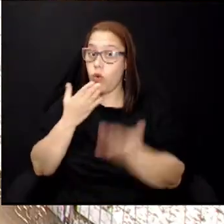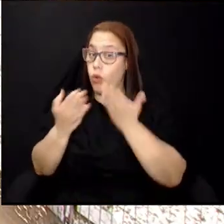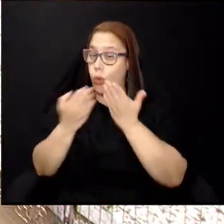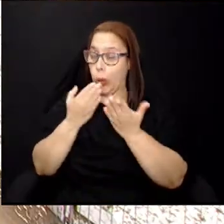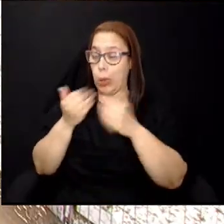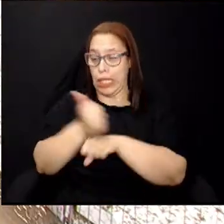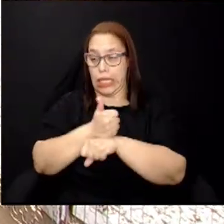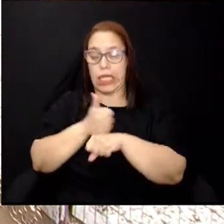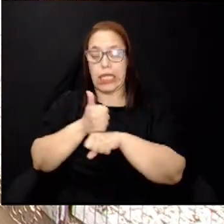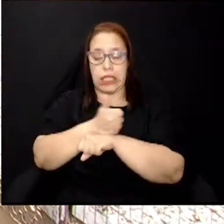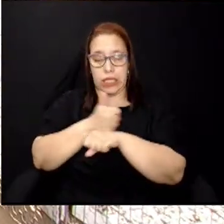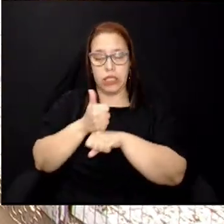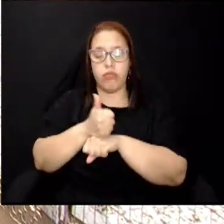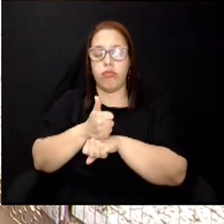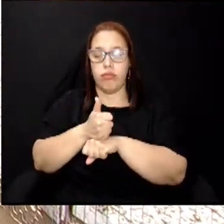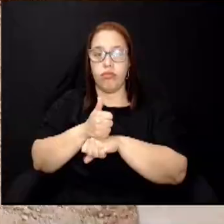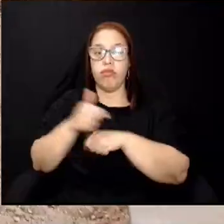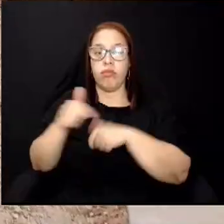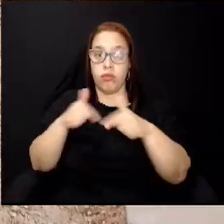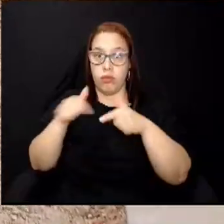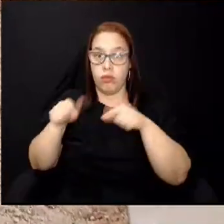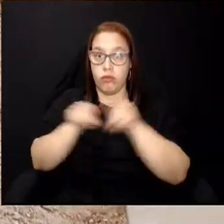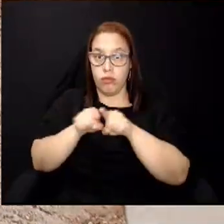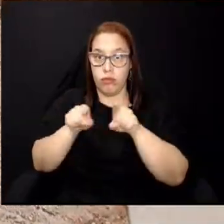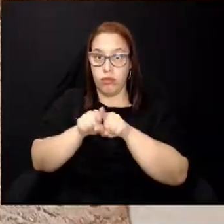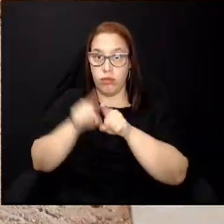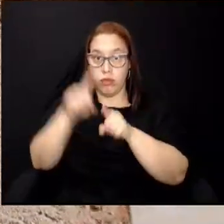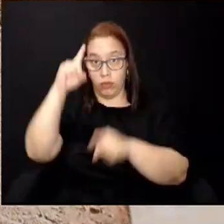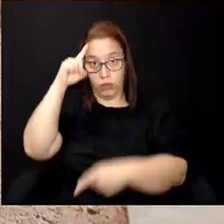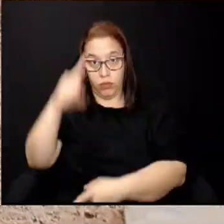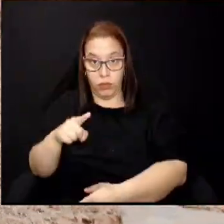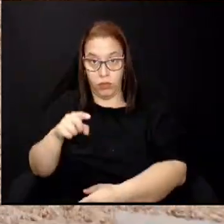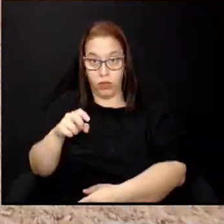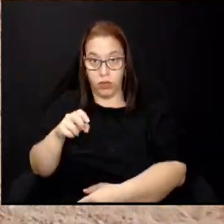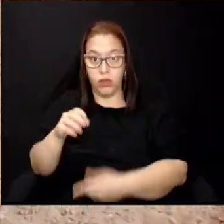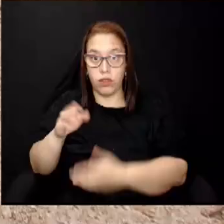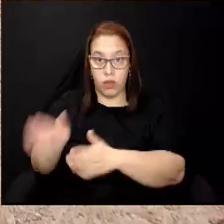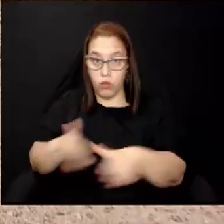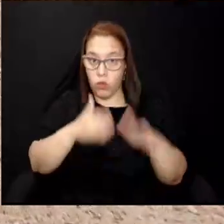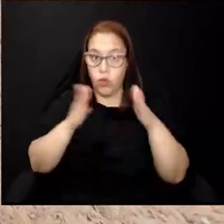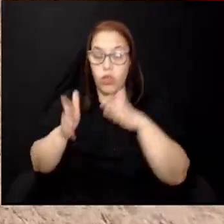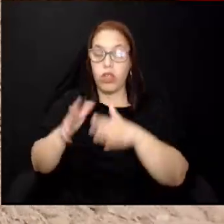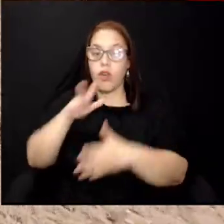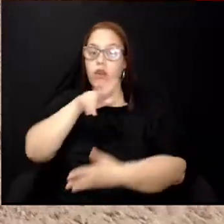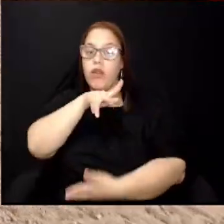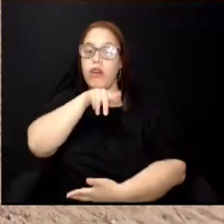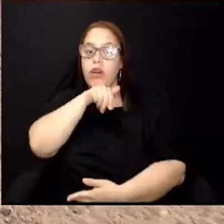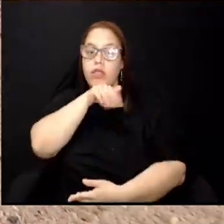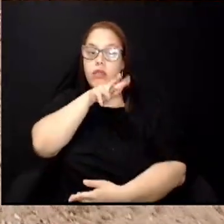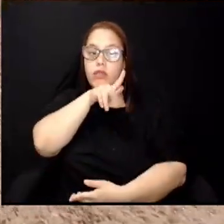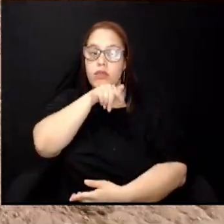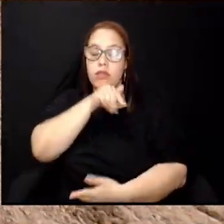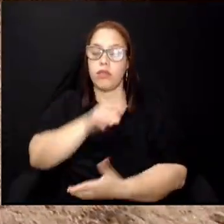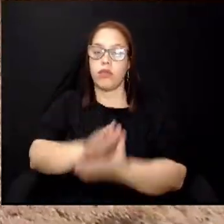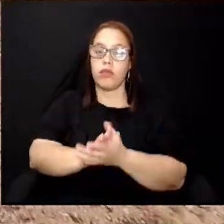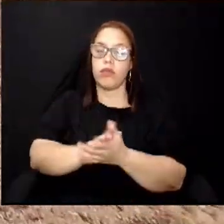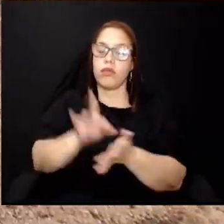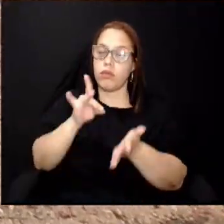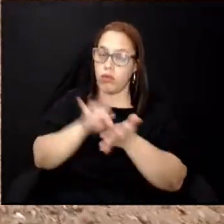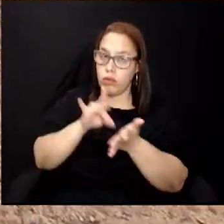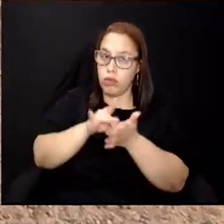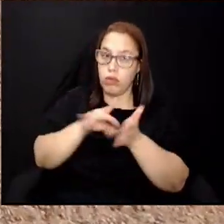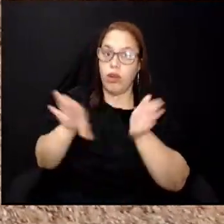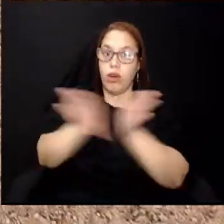que trabalham também direto ou indiretamente com a produção animal. Ela oficialmente chegou ao Brasil no ano